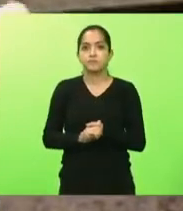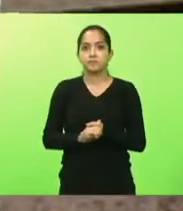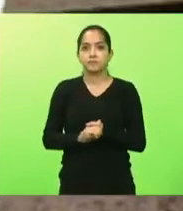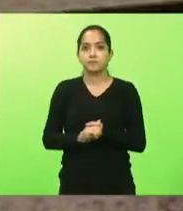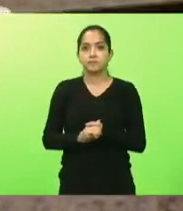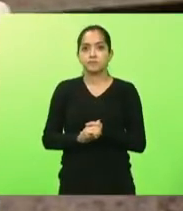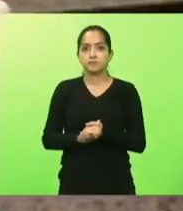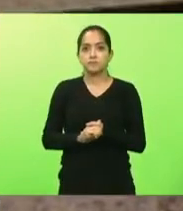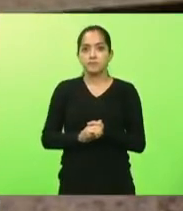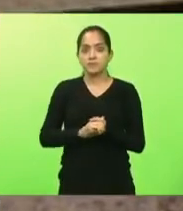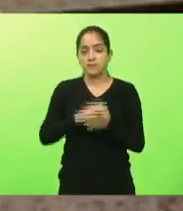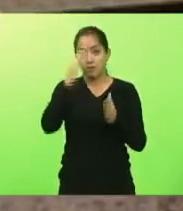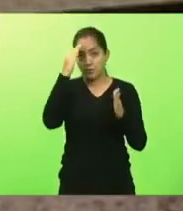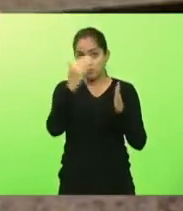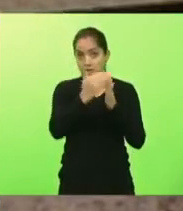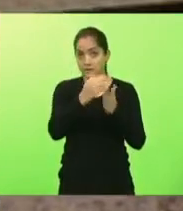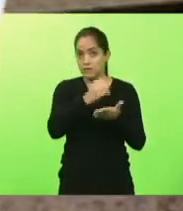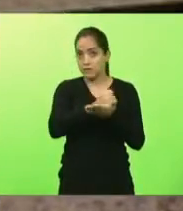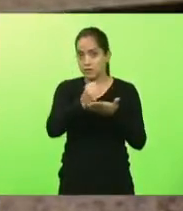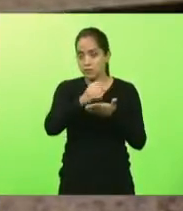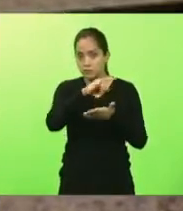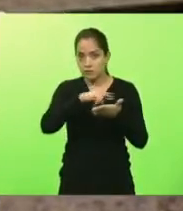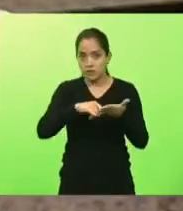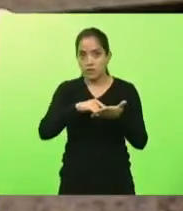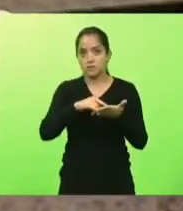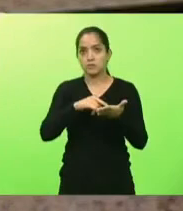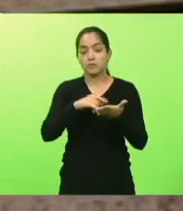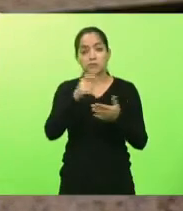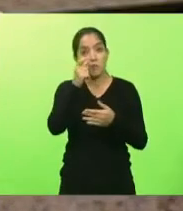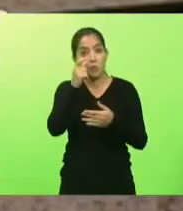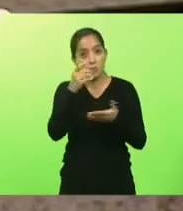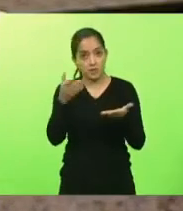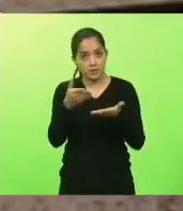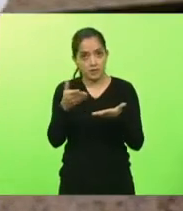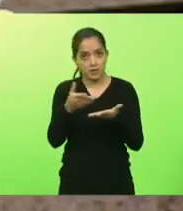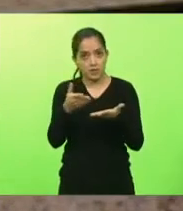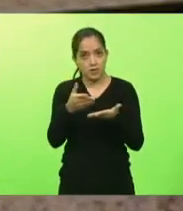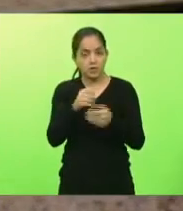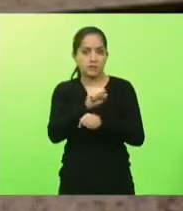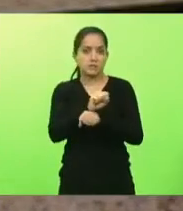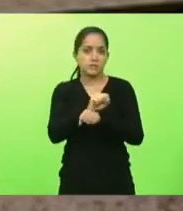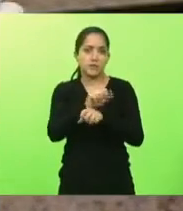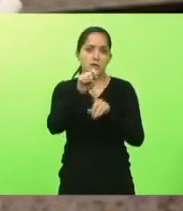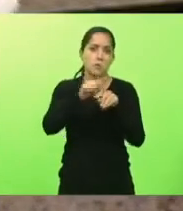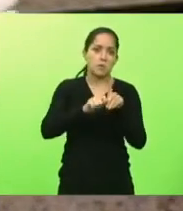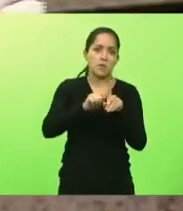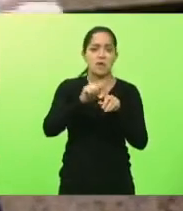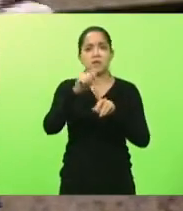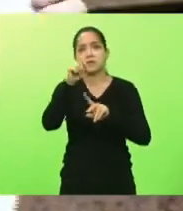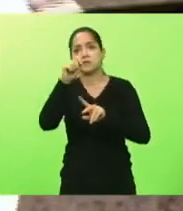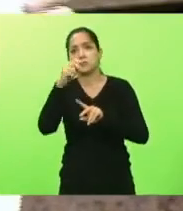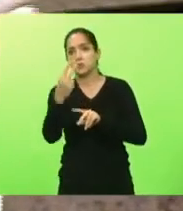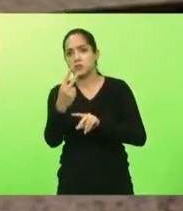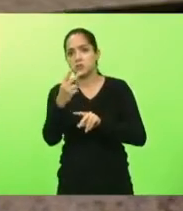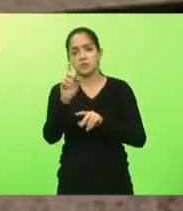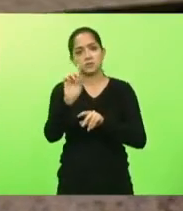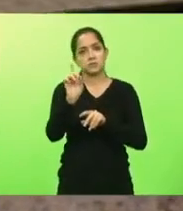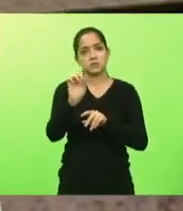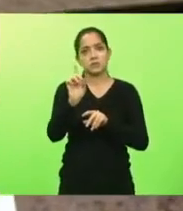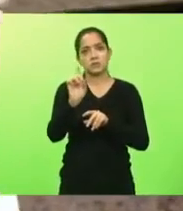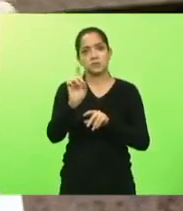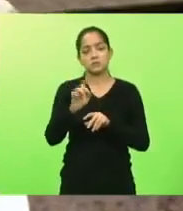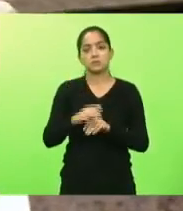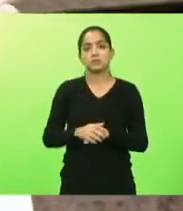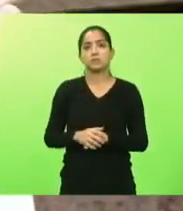contrato. Integralmente, nós vamos acompanhar dessa vez. Não vamos deixar esperar um mês, dois meses para descobrir a cagada que tu estás fazendo